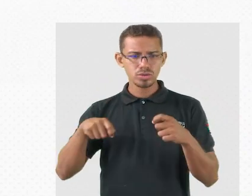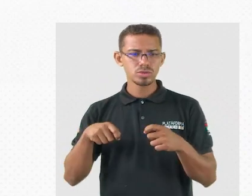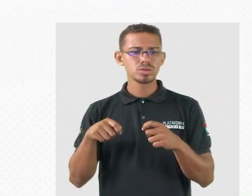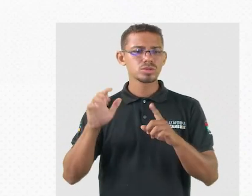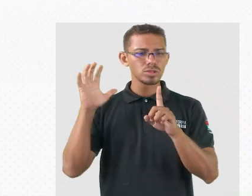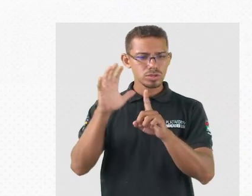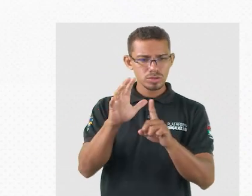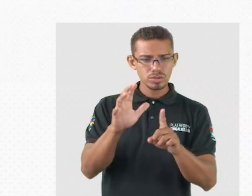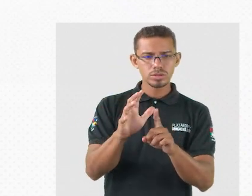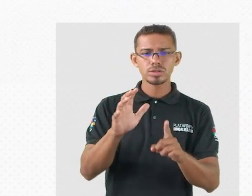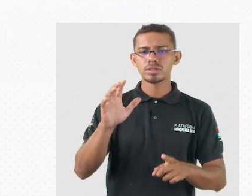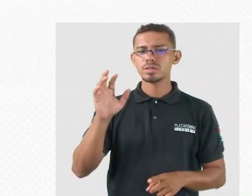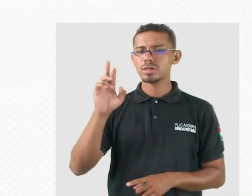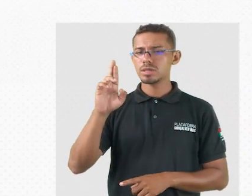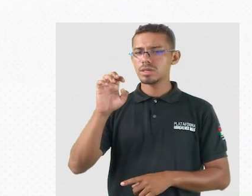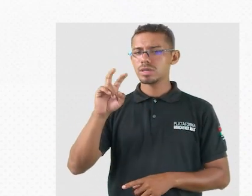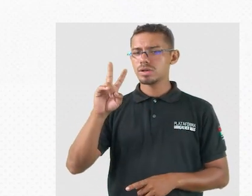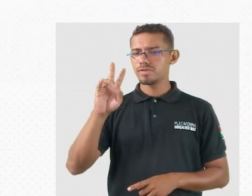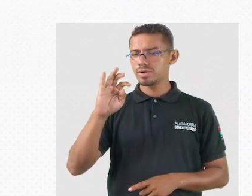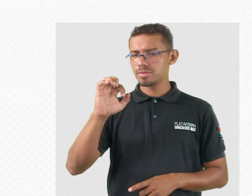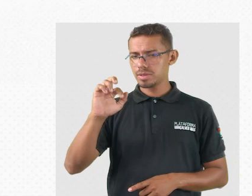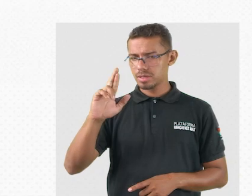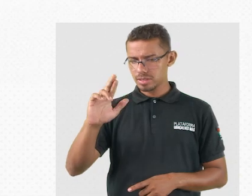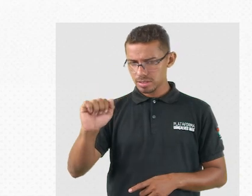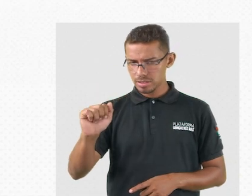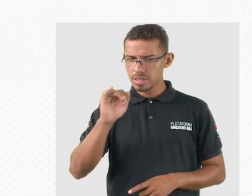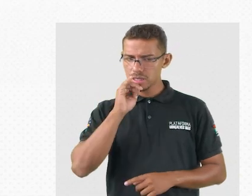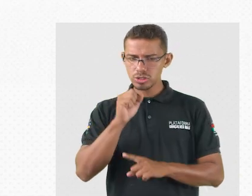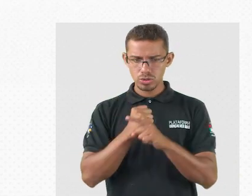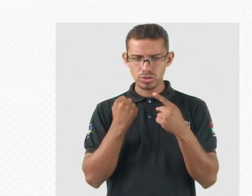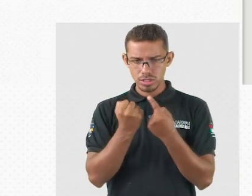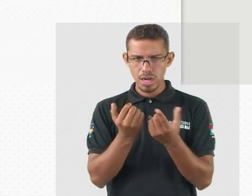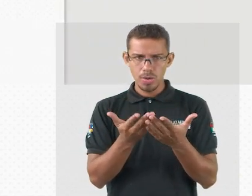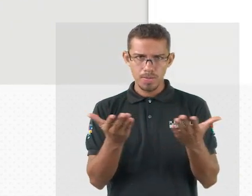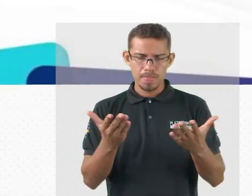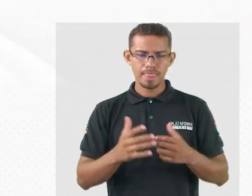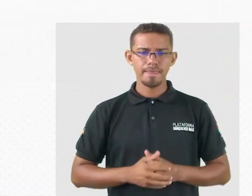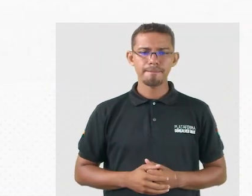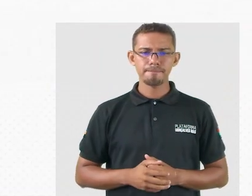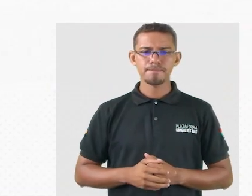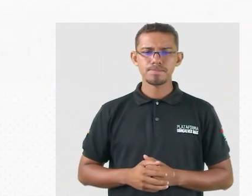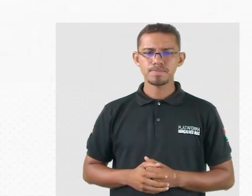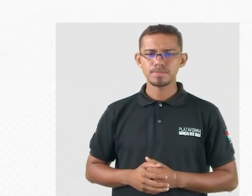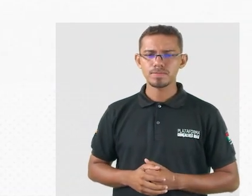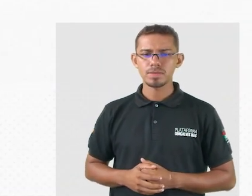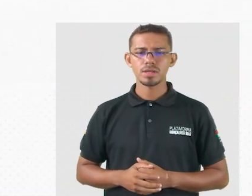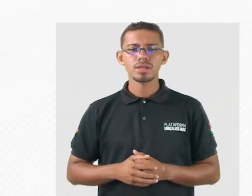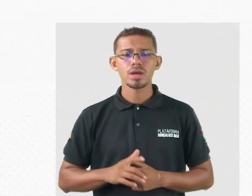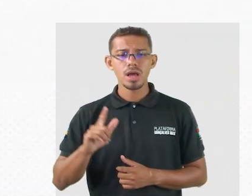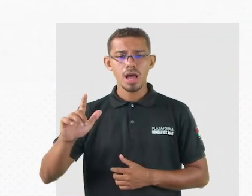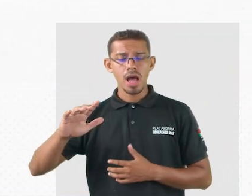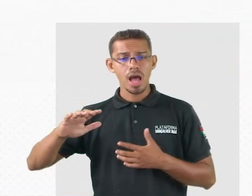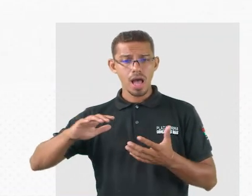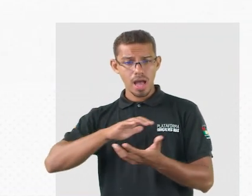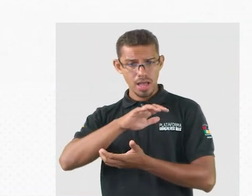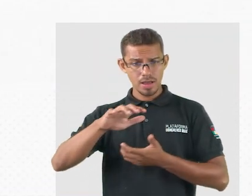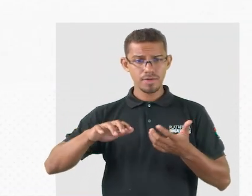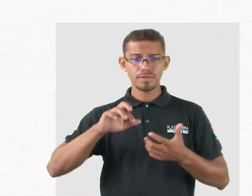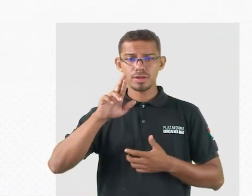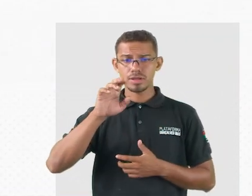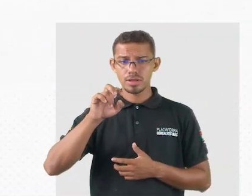iria reverberar na questão social. Bom, e aí a revolta,